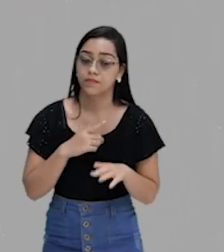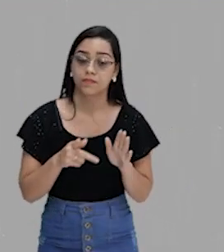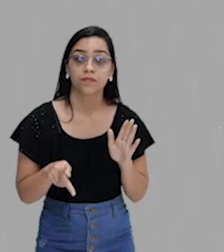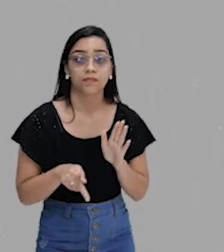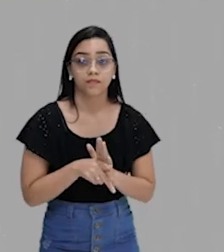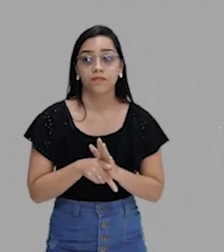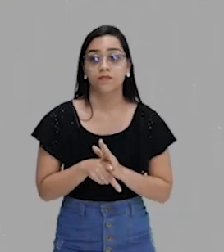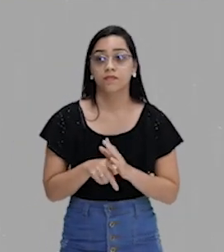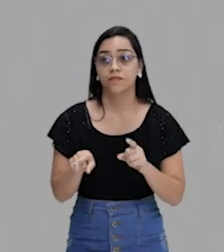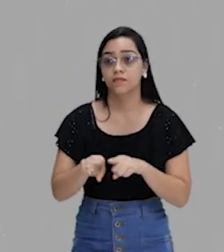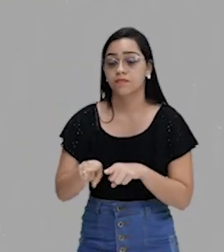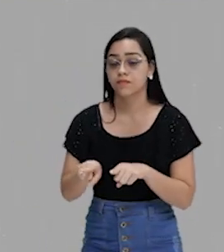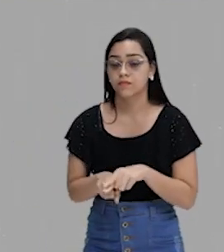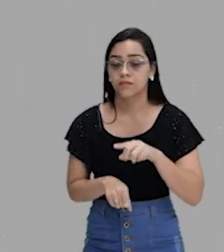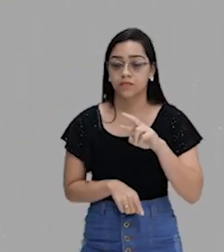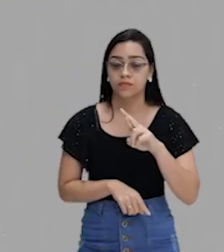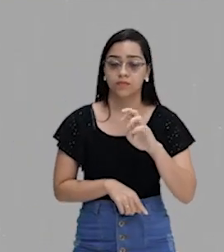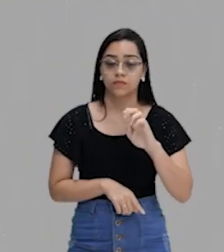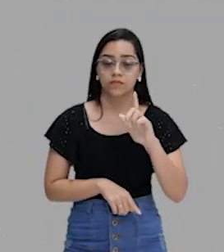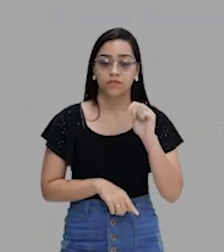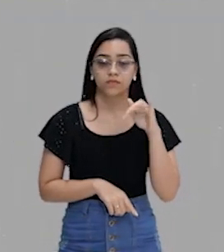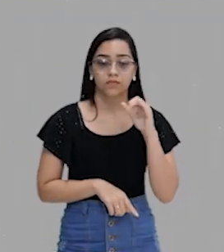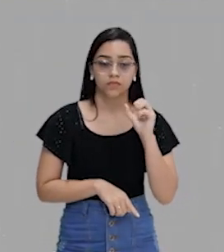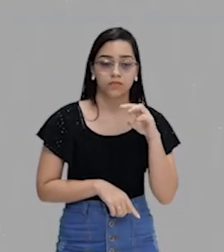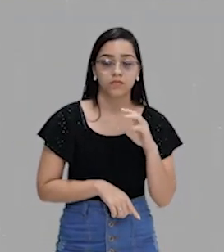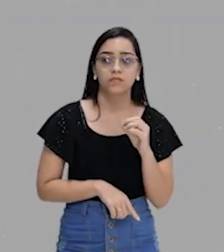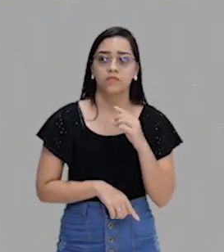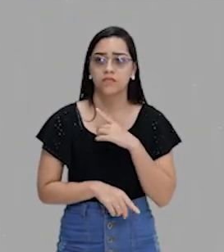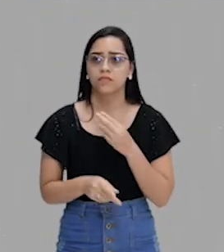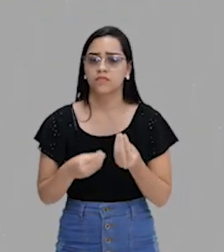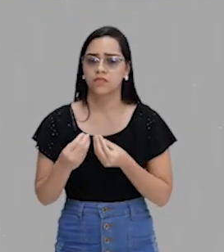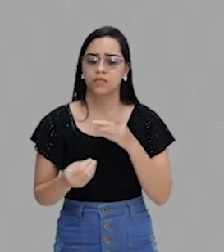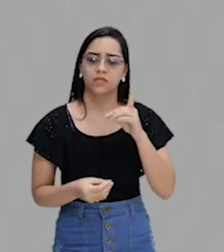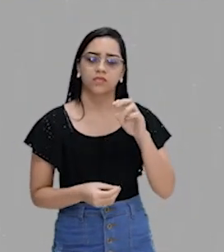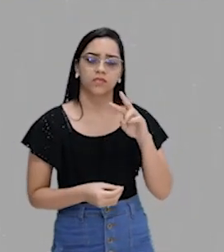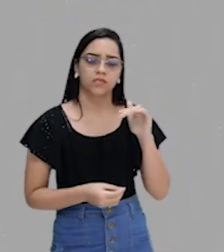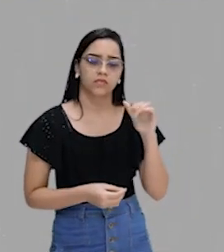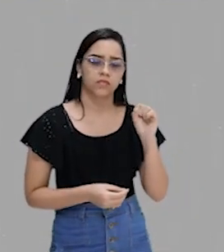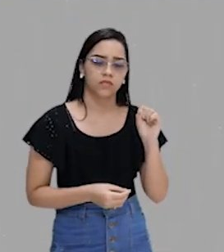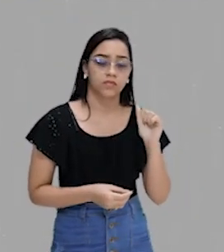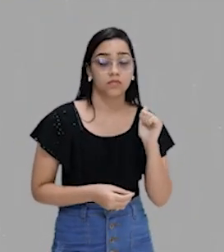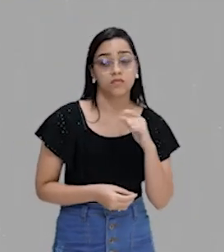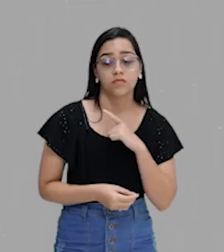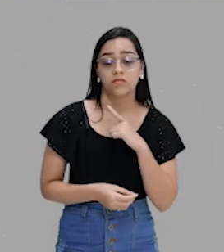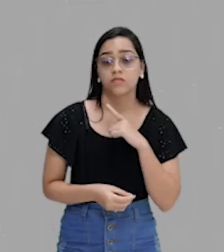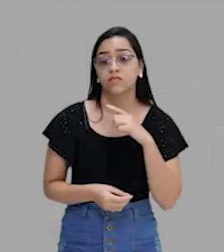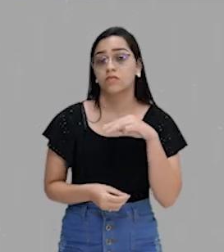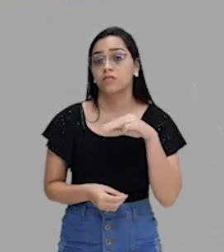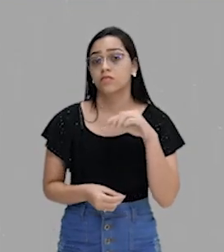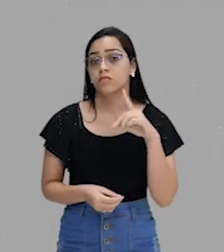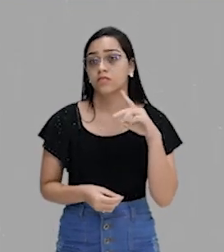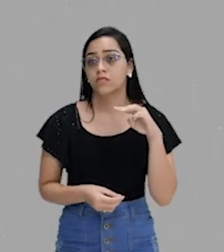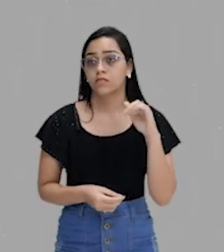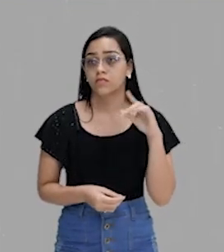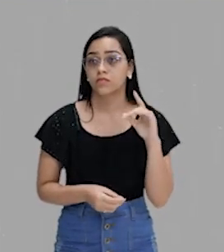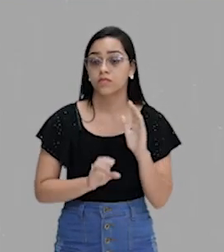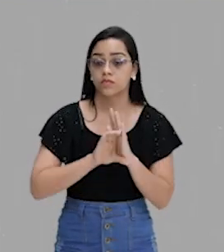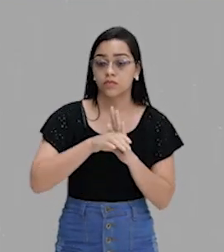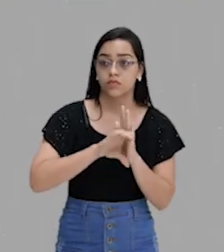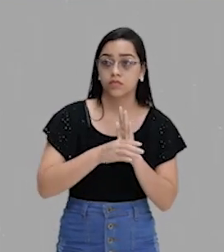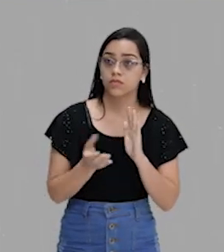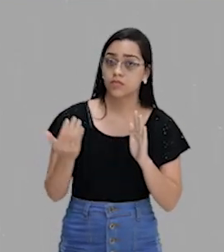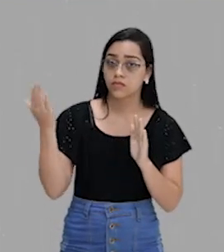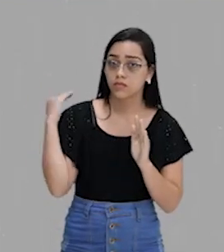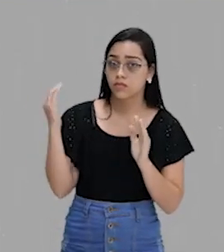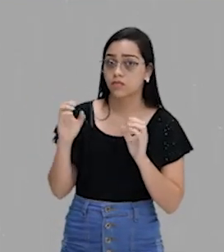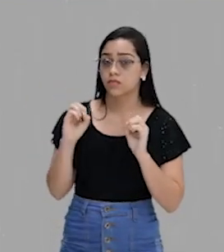divino. E no realismo, ela vem mesmo como devassa, como é o caso da Madame Bovary, né? Conceitos da época, tá